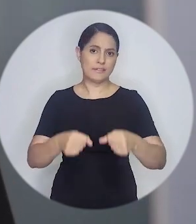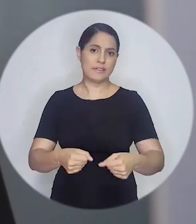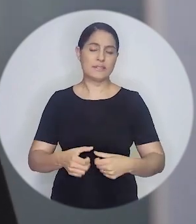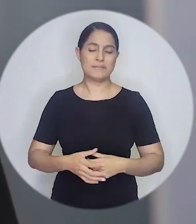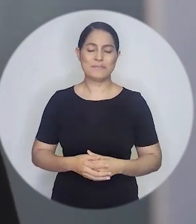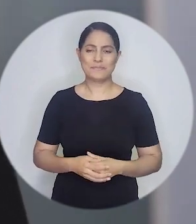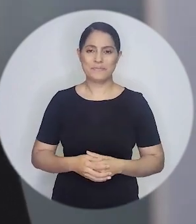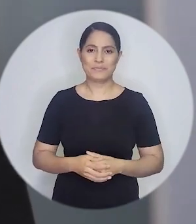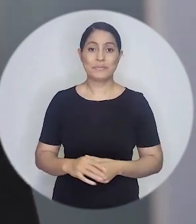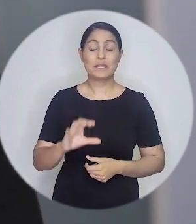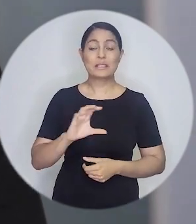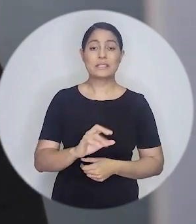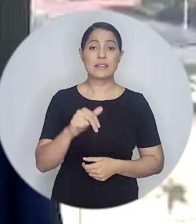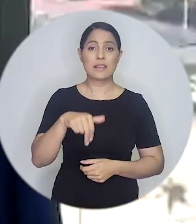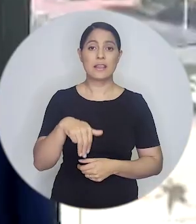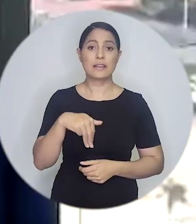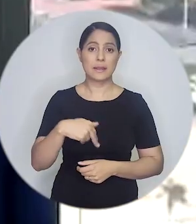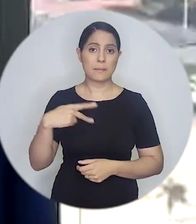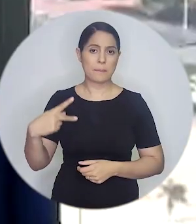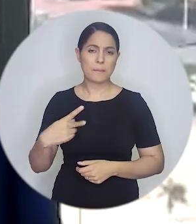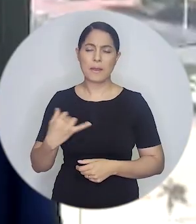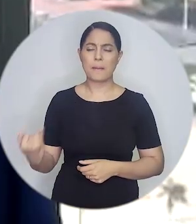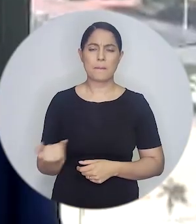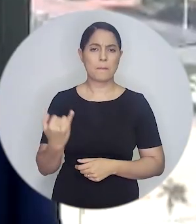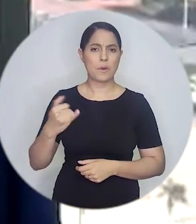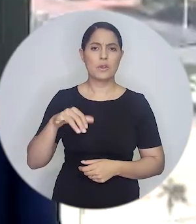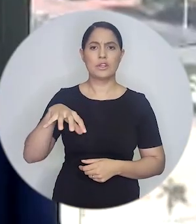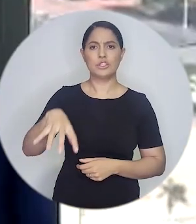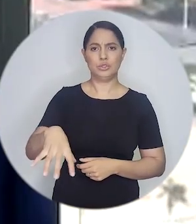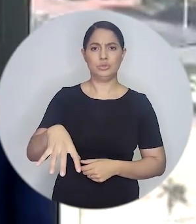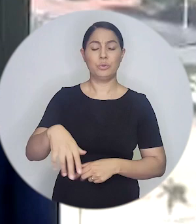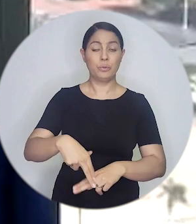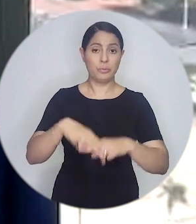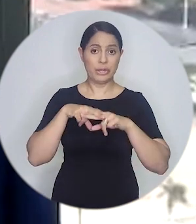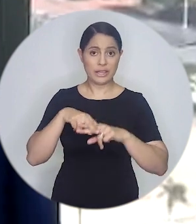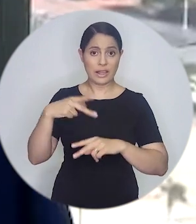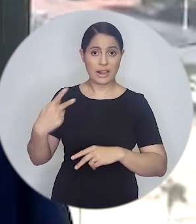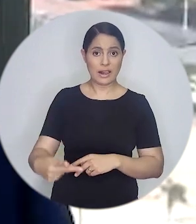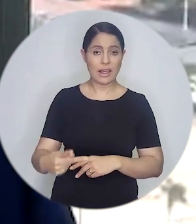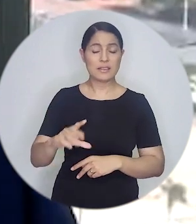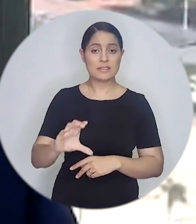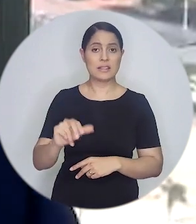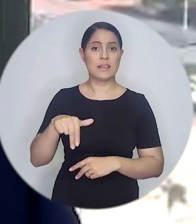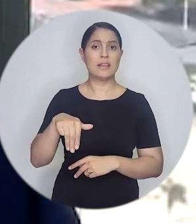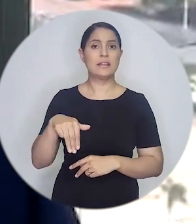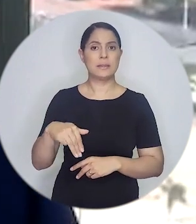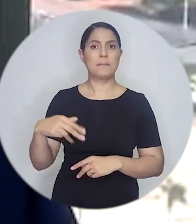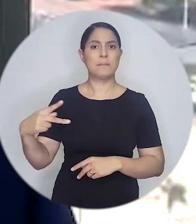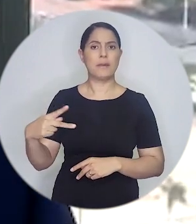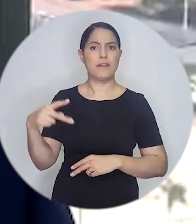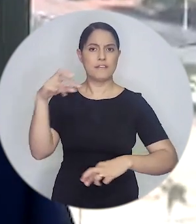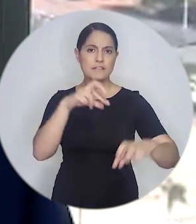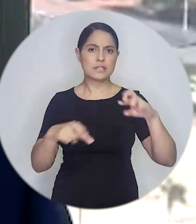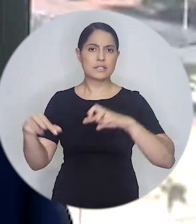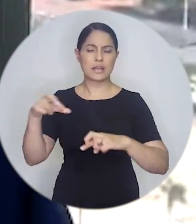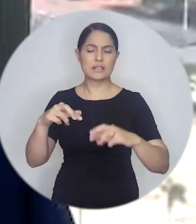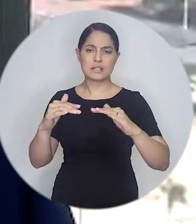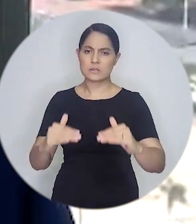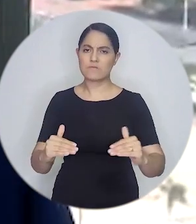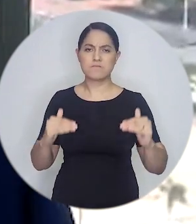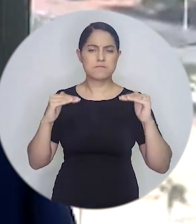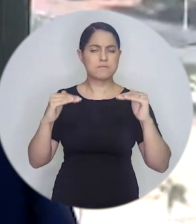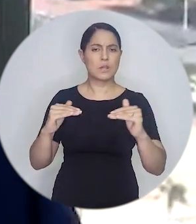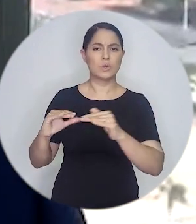das prerrogativas da advocacia. O CNMP é um órgão extremamente importante. um órgão de